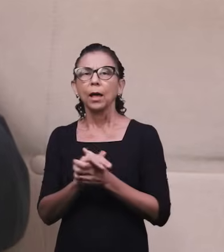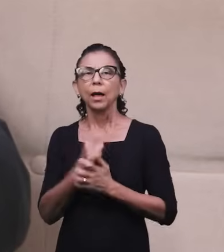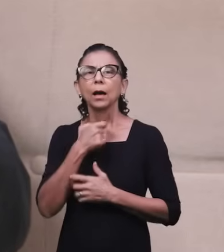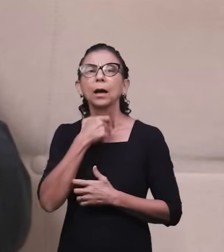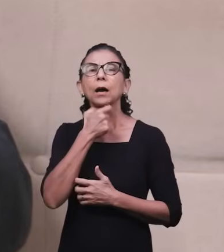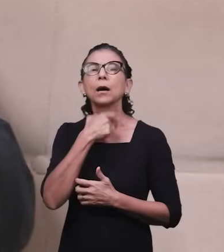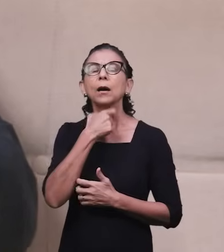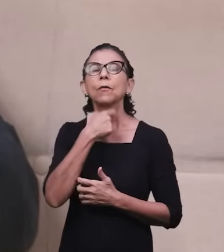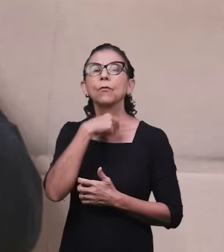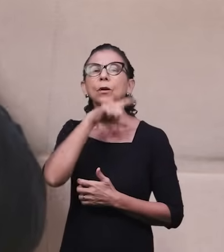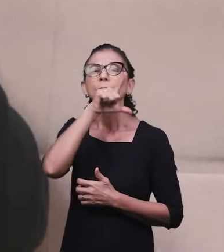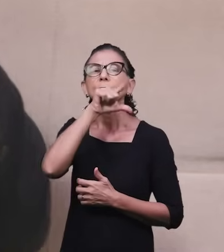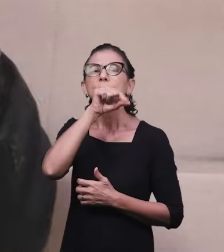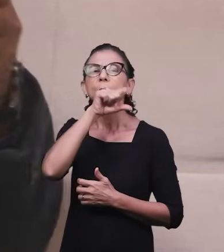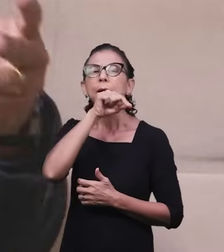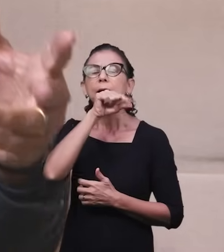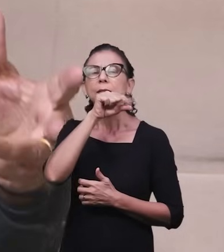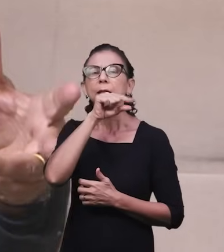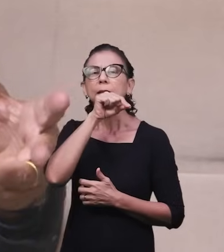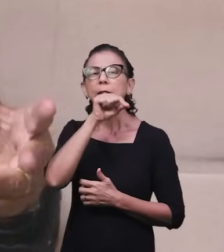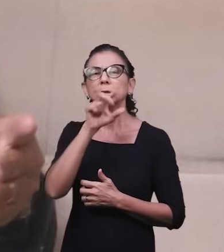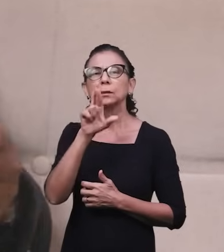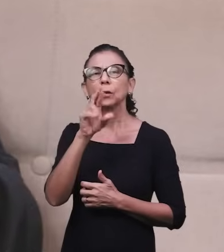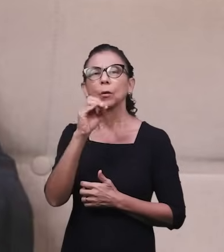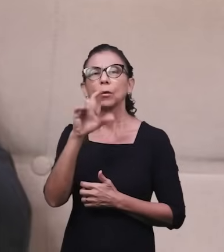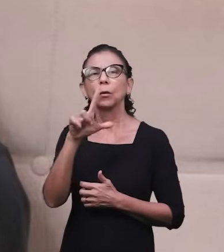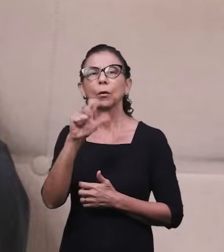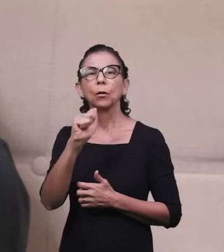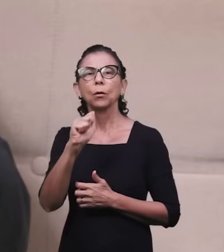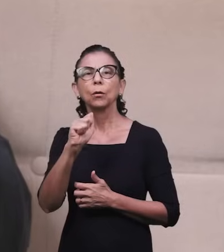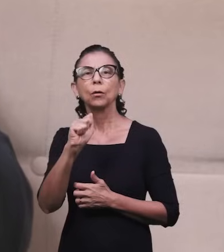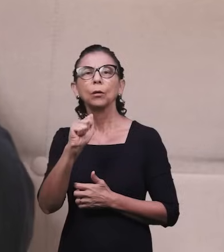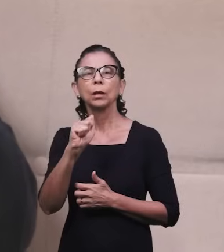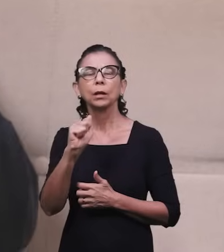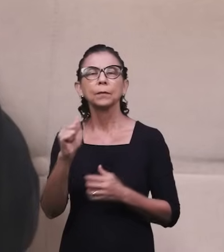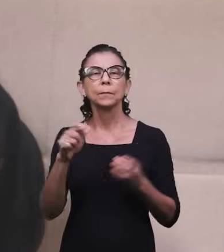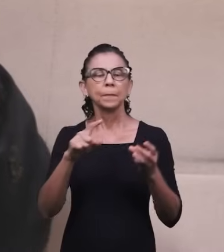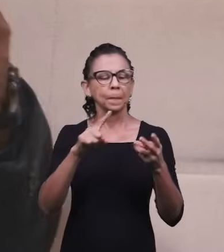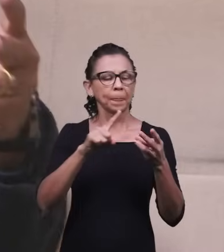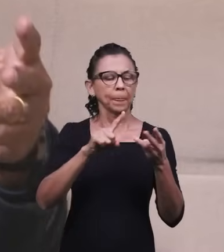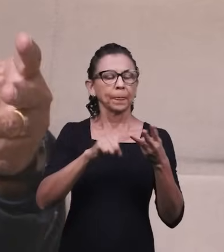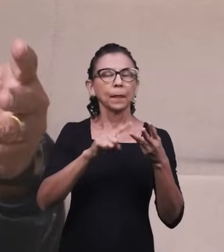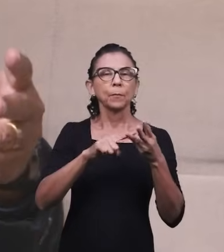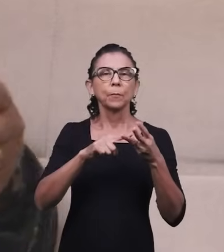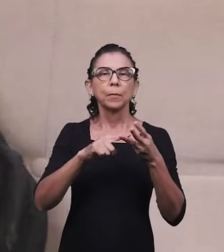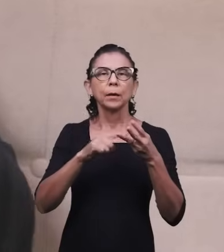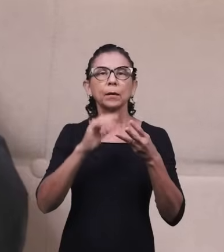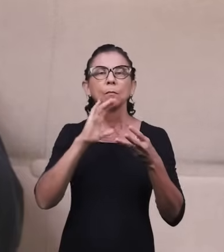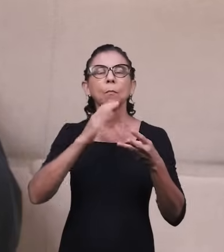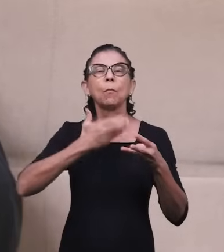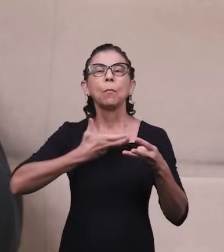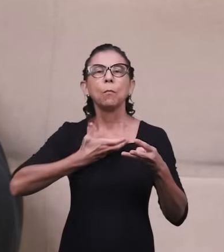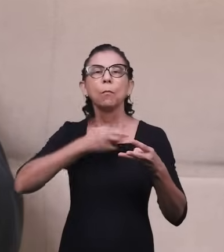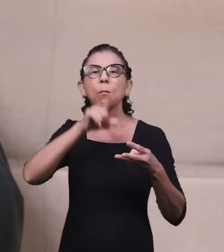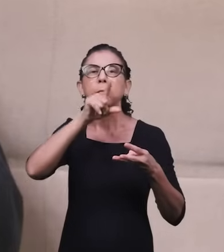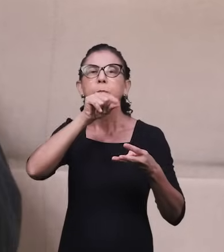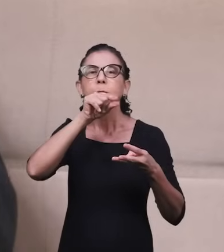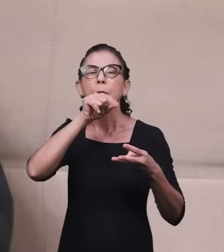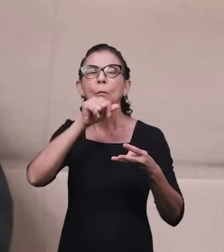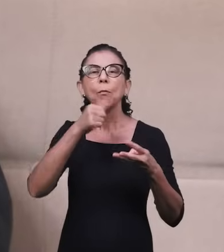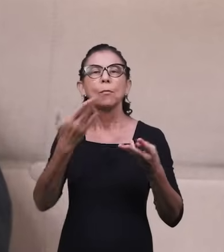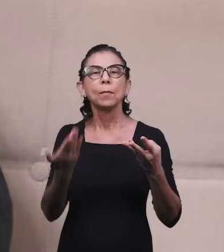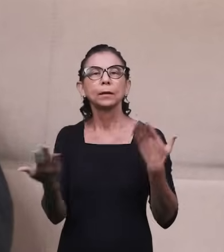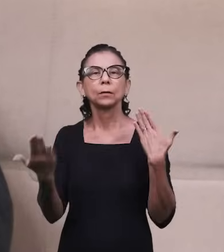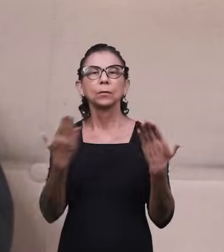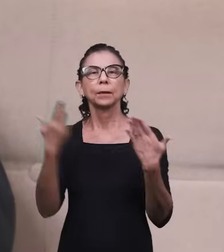os sinais da operação do Espírito Santo. É a voz da rola, a voz da pomba, que fala do Espírito Santo. Então o